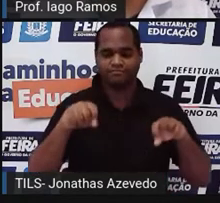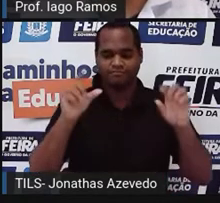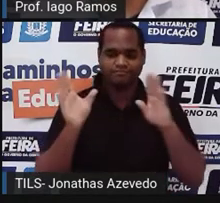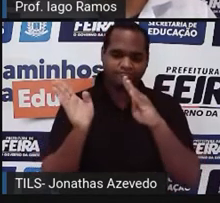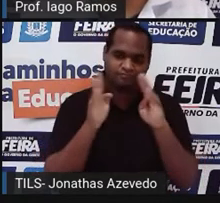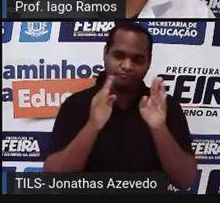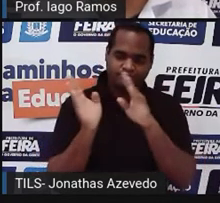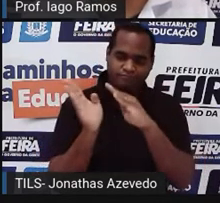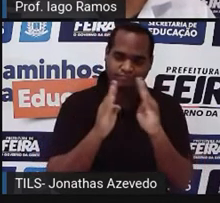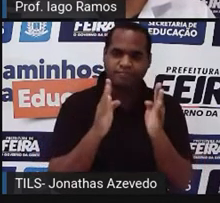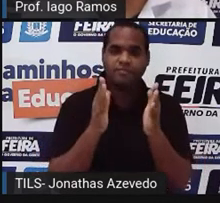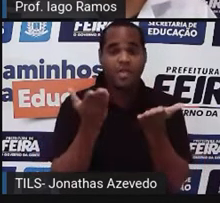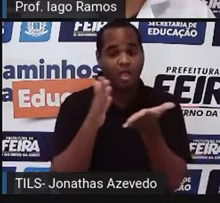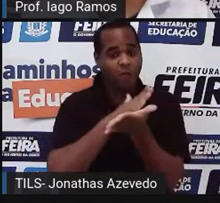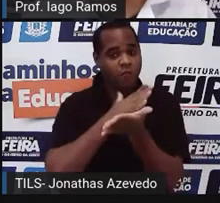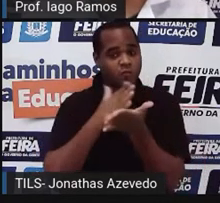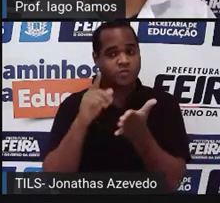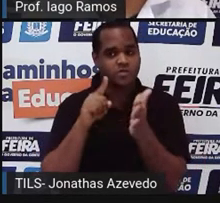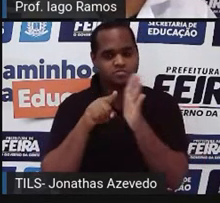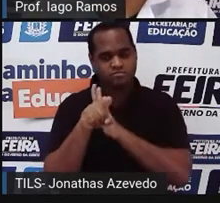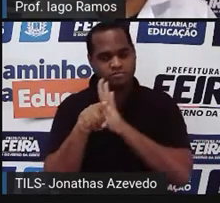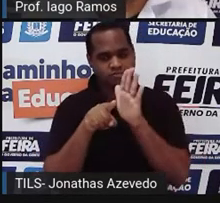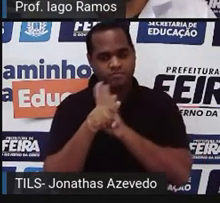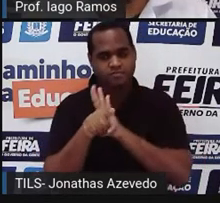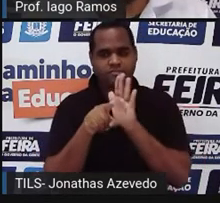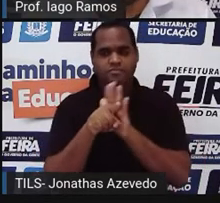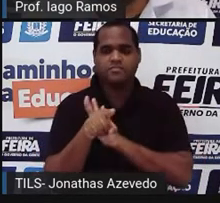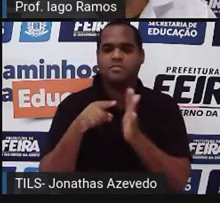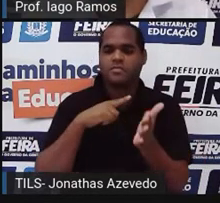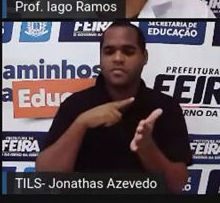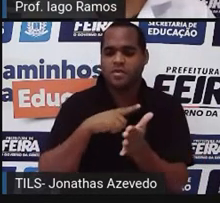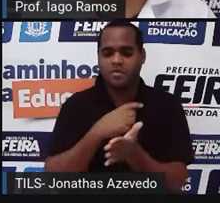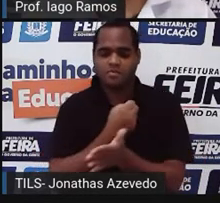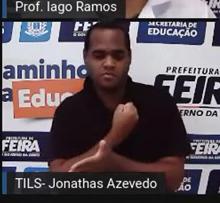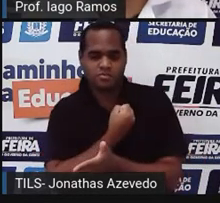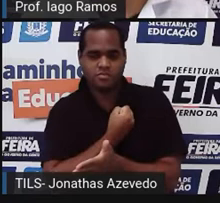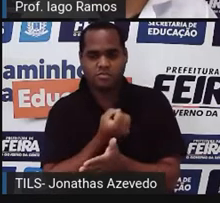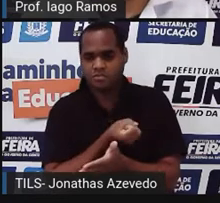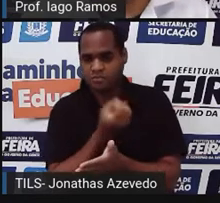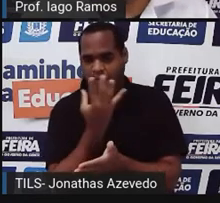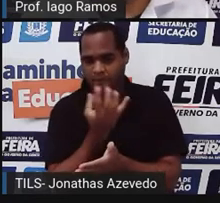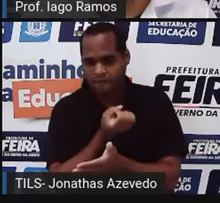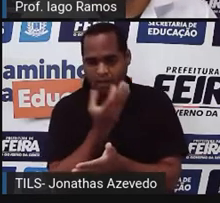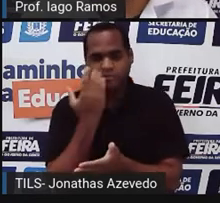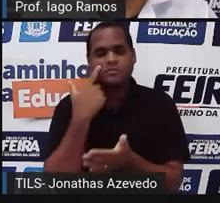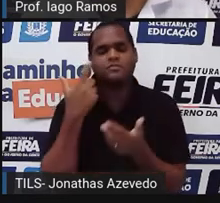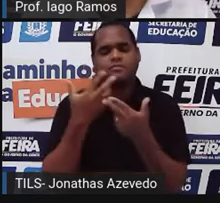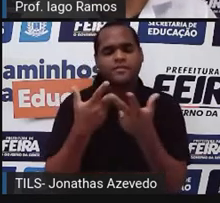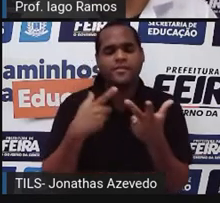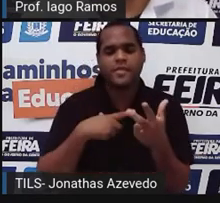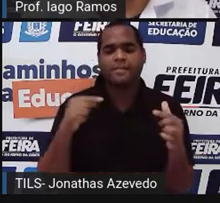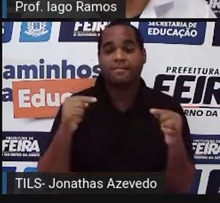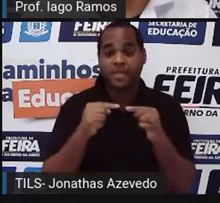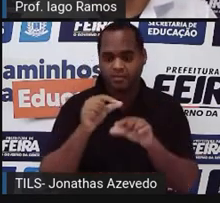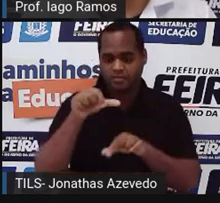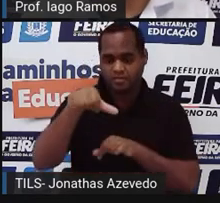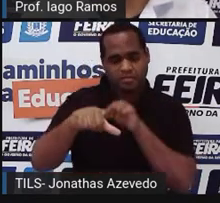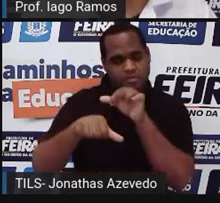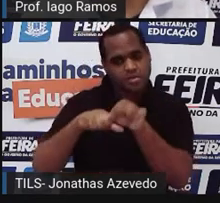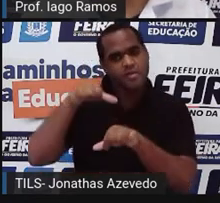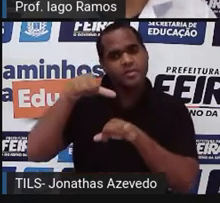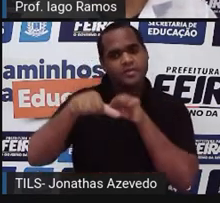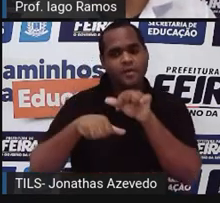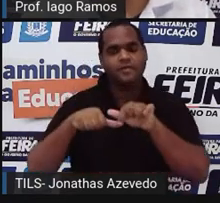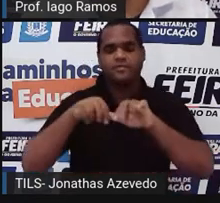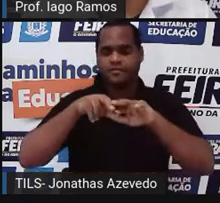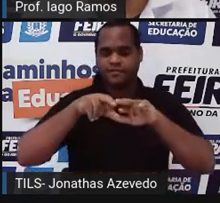vão aparecer algumas perguntas, tá bom? Questões, enfim, sobre as transformações, né?